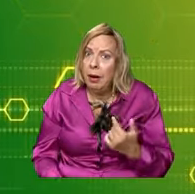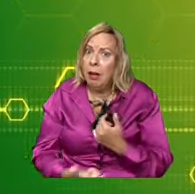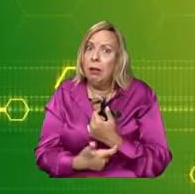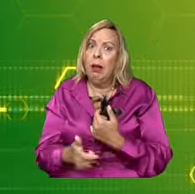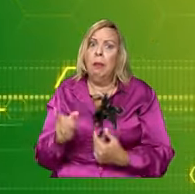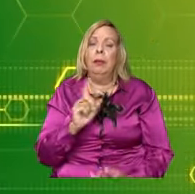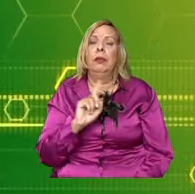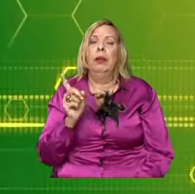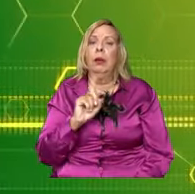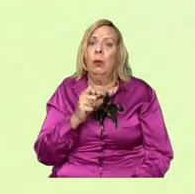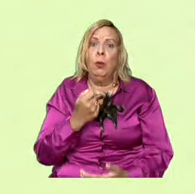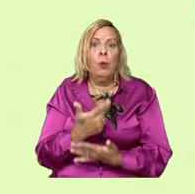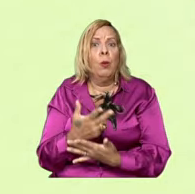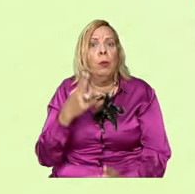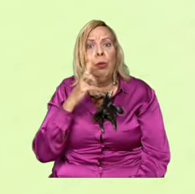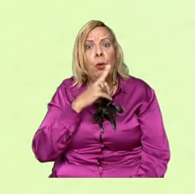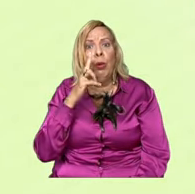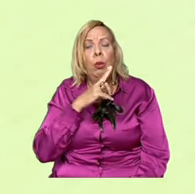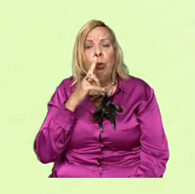adquira agora mesmo o seu.